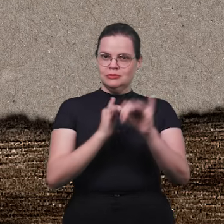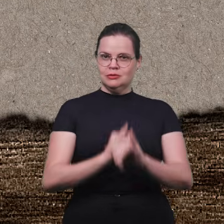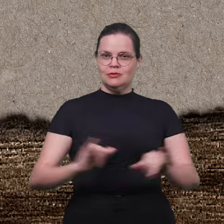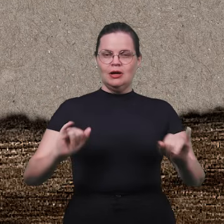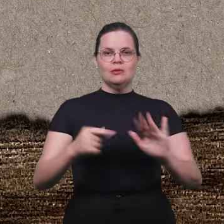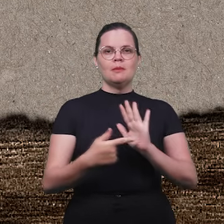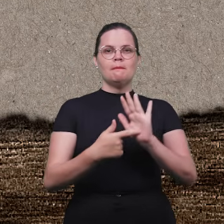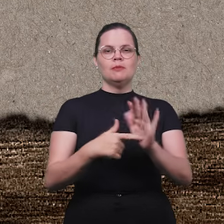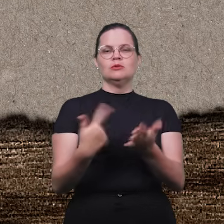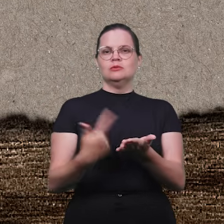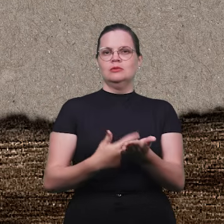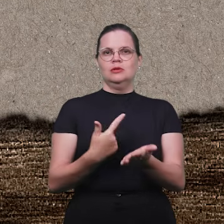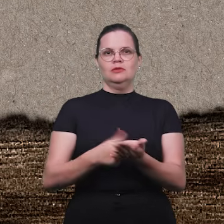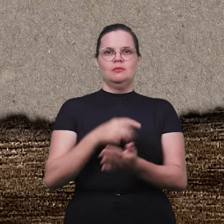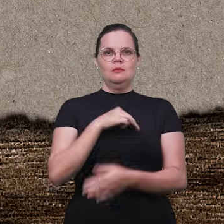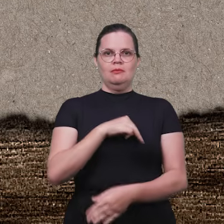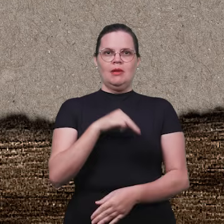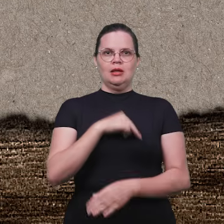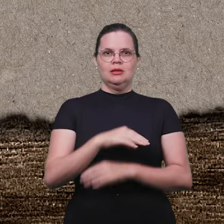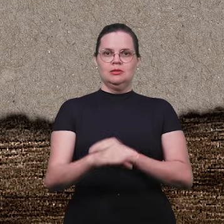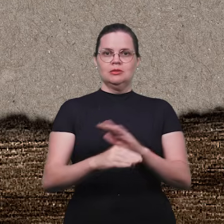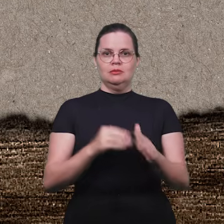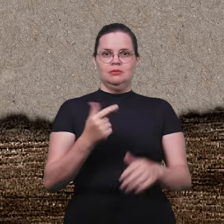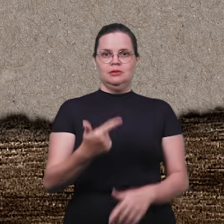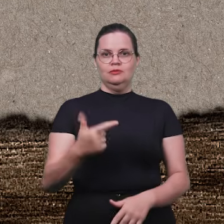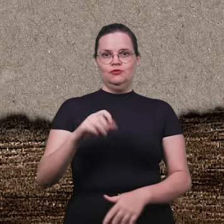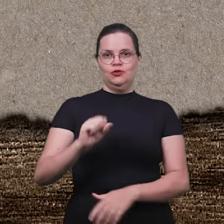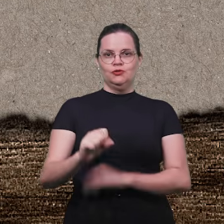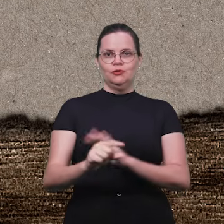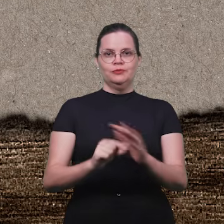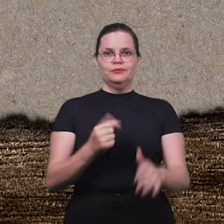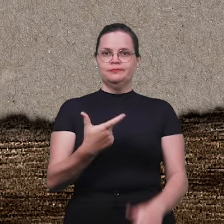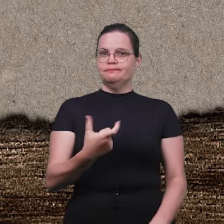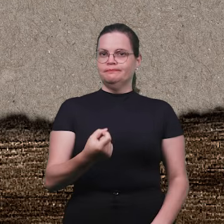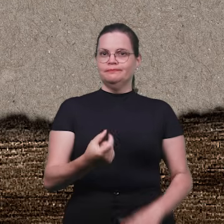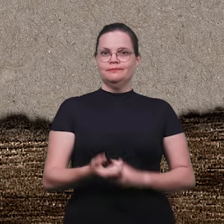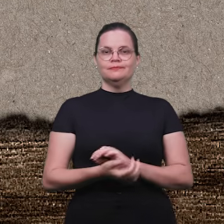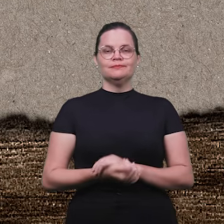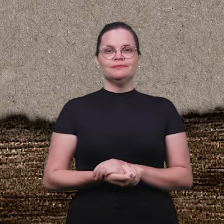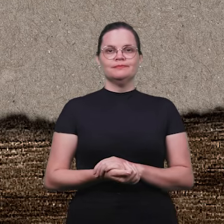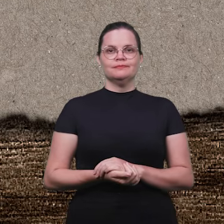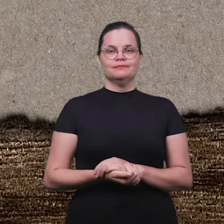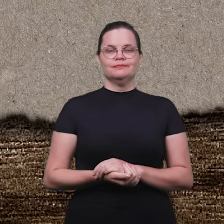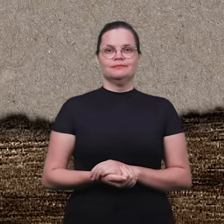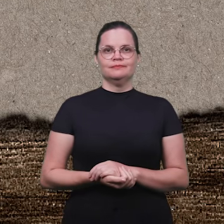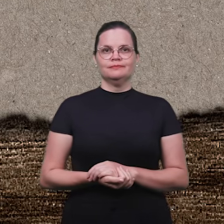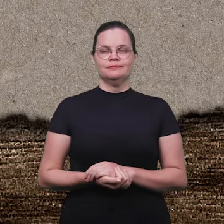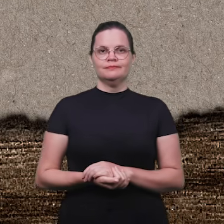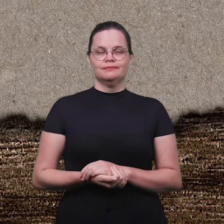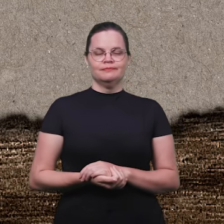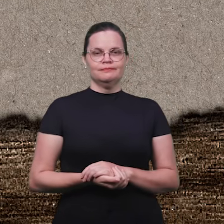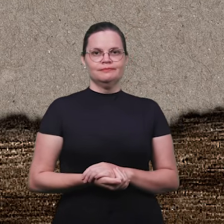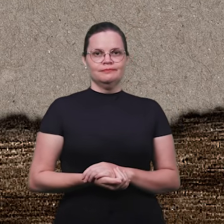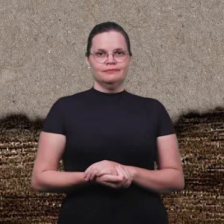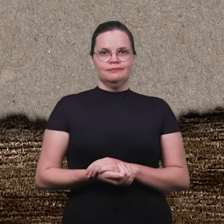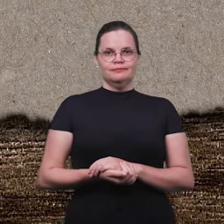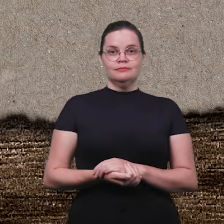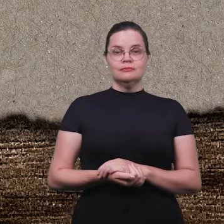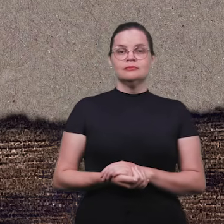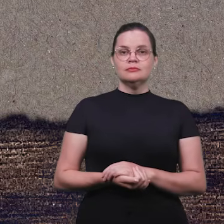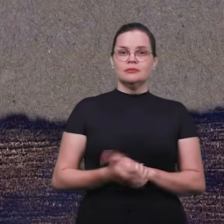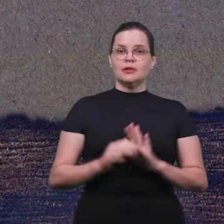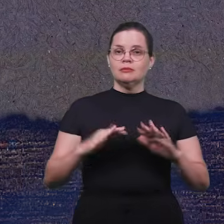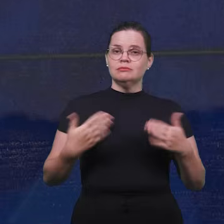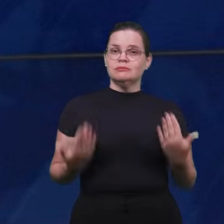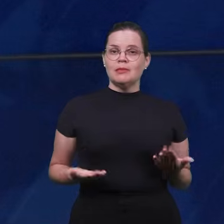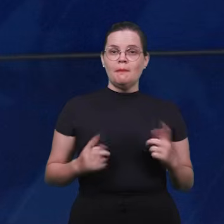segundo relatado pelo apóstolo Mateus, lá no capítulo 28, versículo 20 do livro de Mateus.